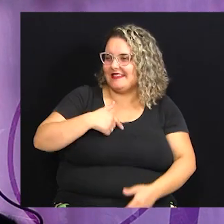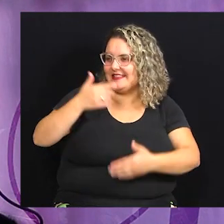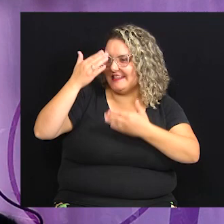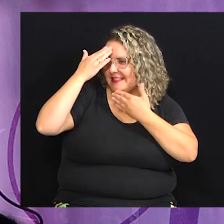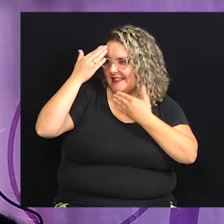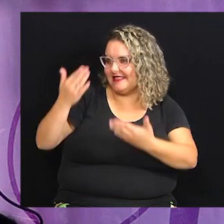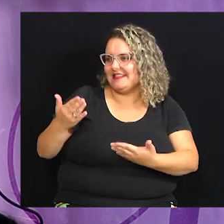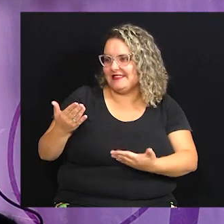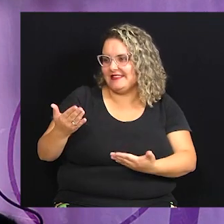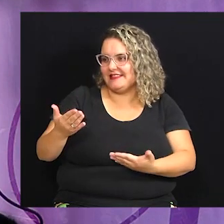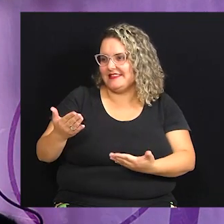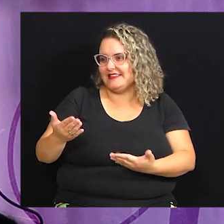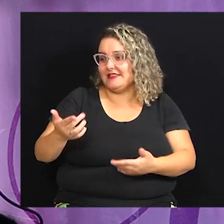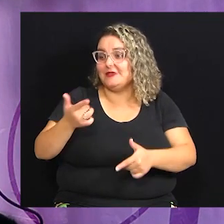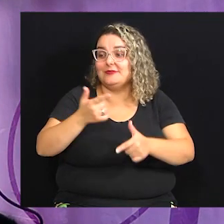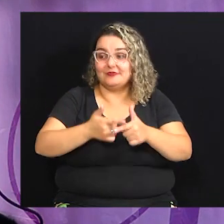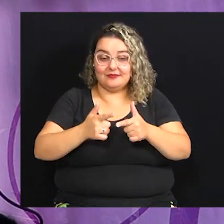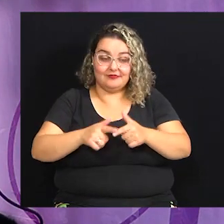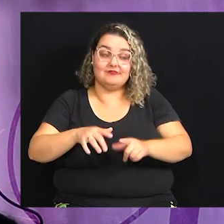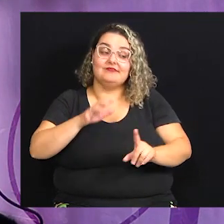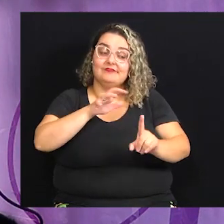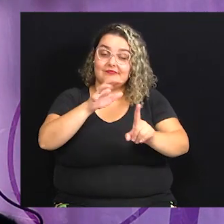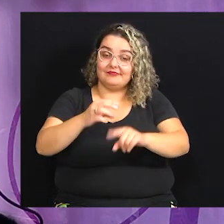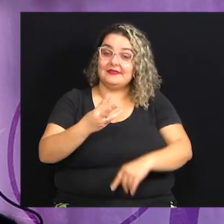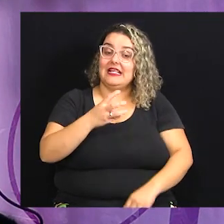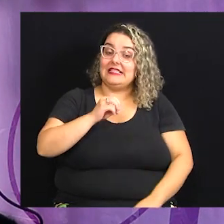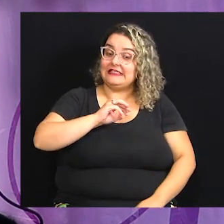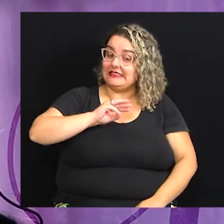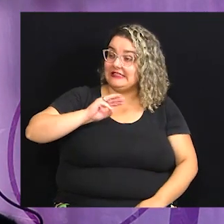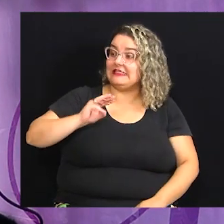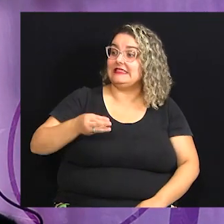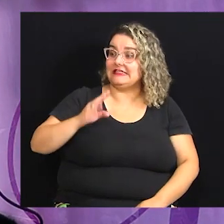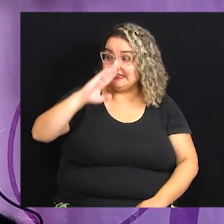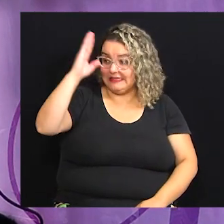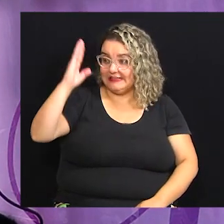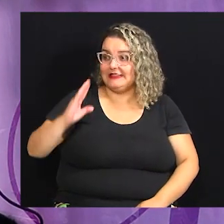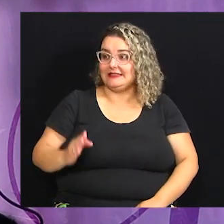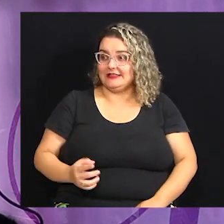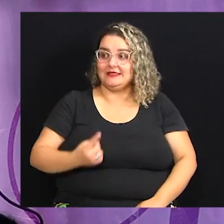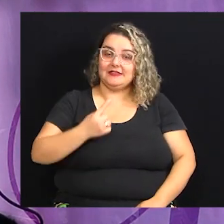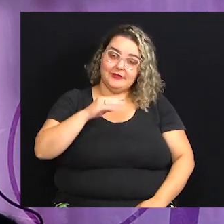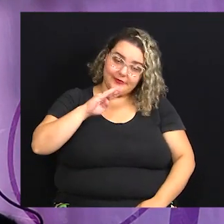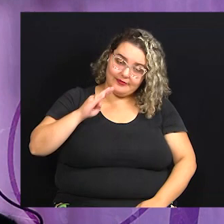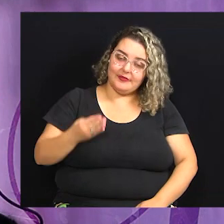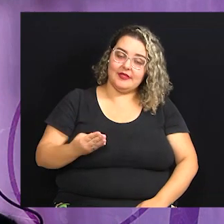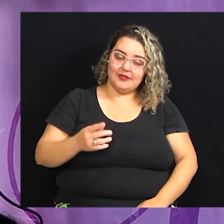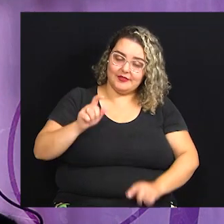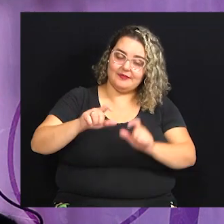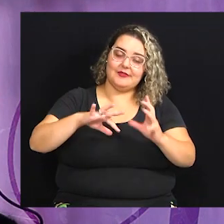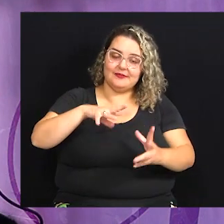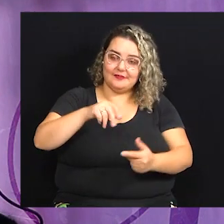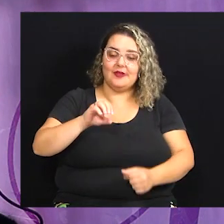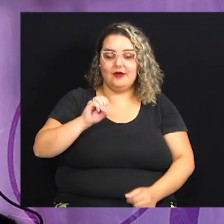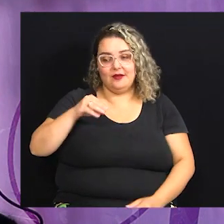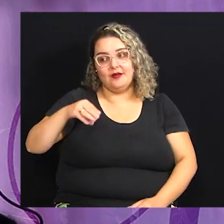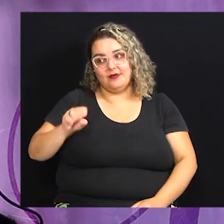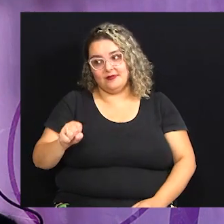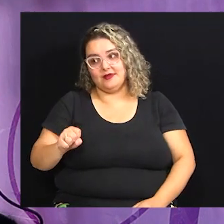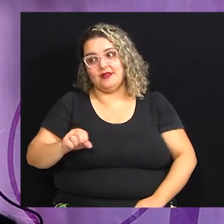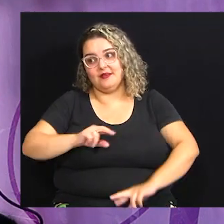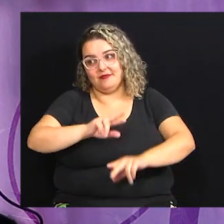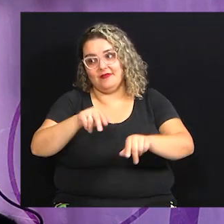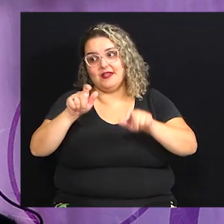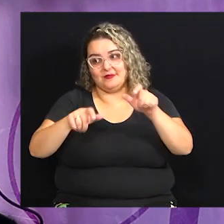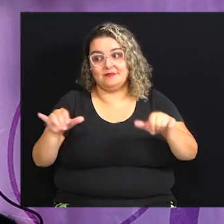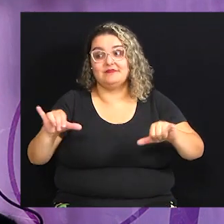gente é que agradece, ainda mais um problema que afeta 30 milhões de brasileiros e 1 bilhão de pessoas no mundo, segundo a OMS. É